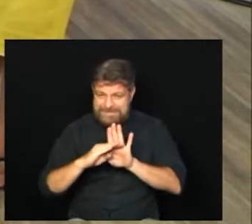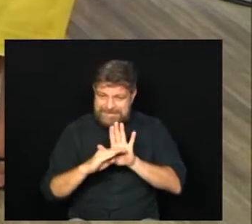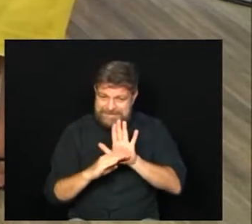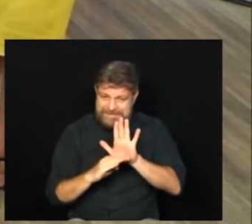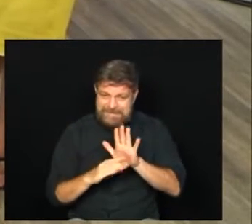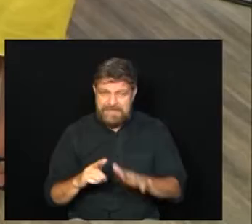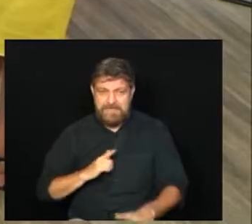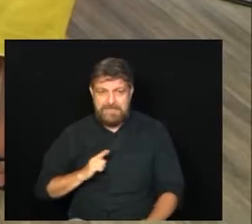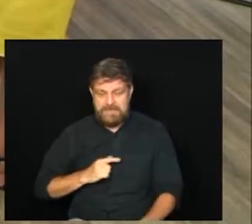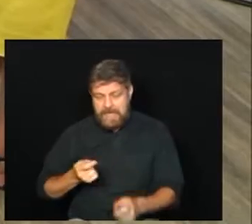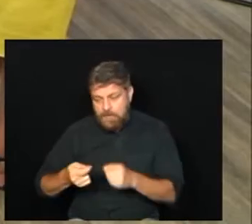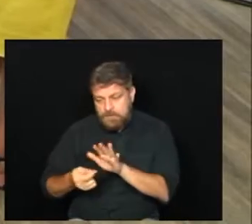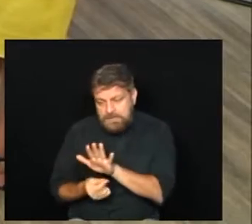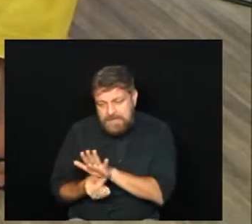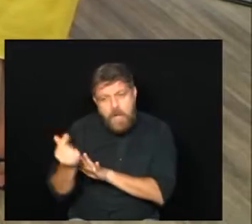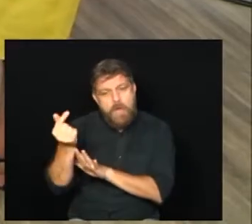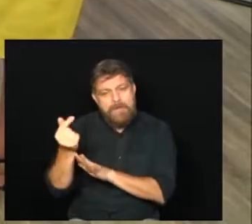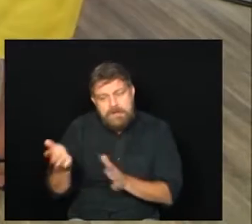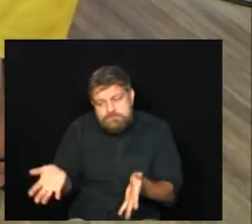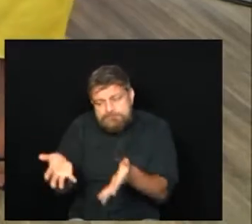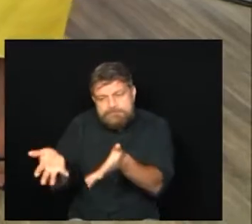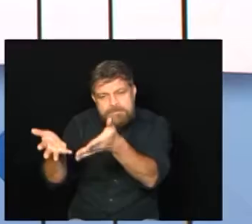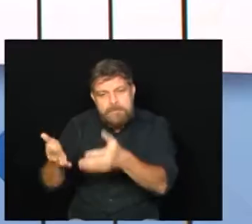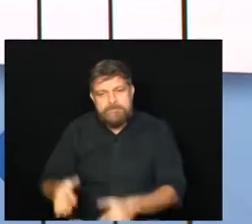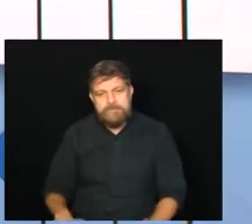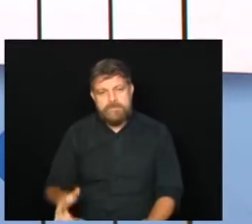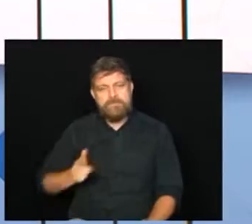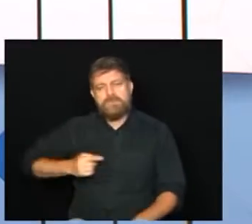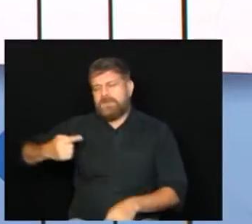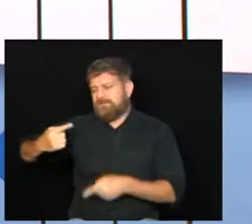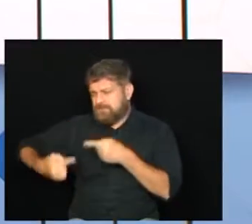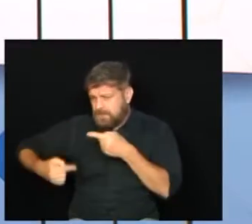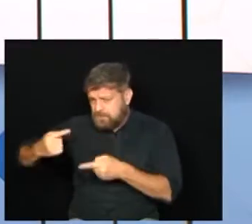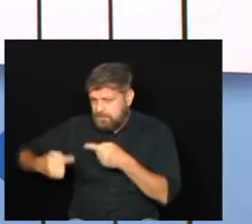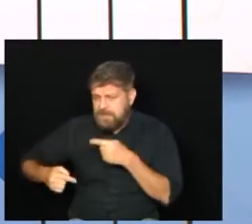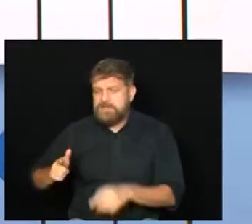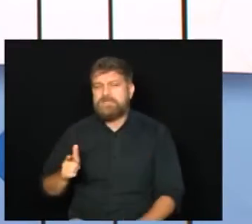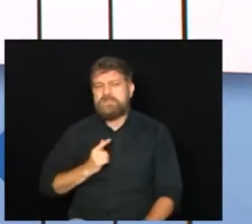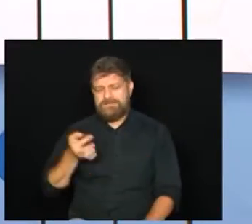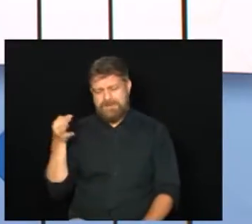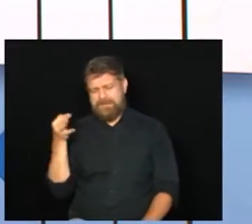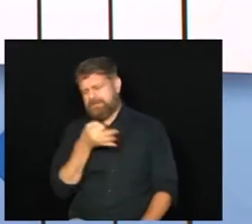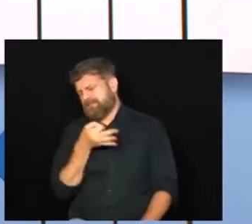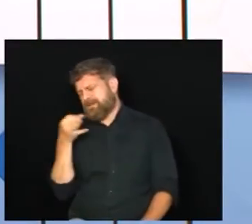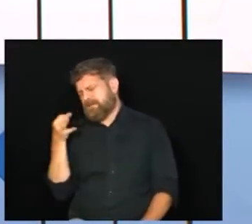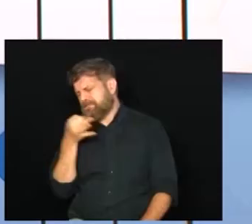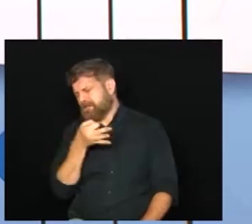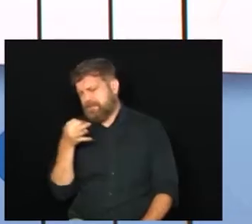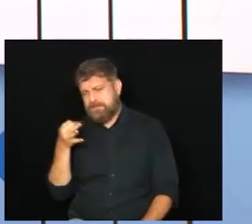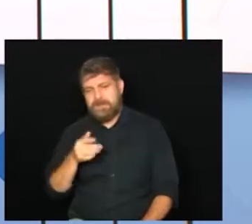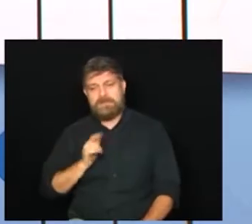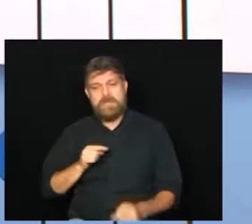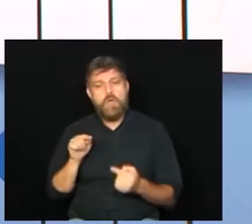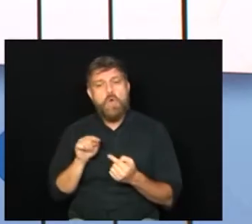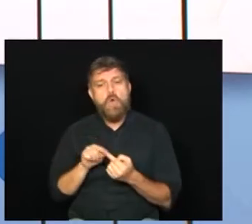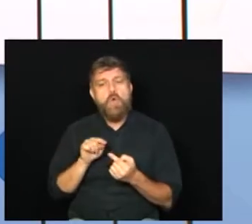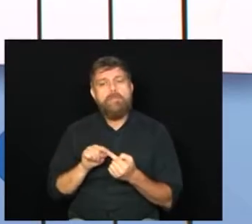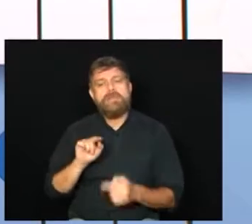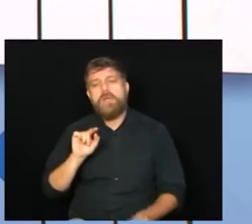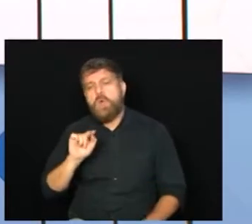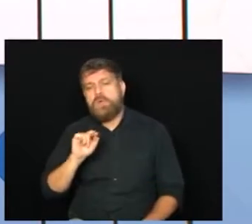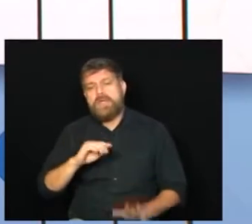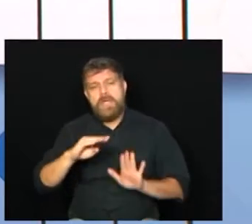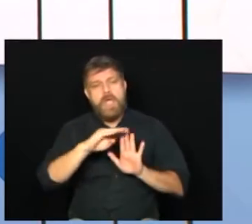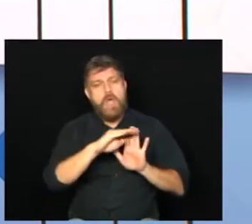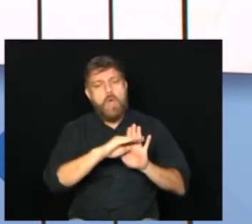de Ativação Econômica. Olha, foi muito debate desses projetos do Executivo que tem a ver com o